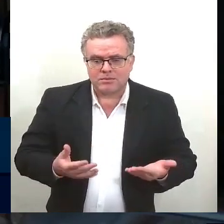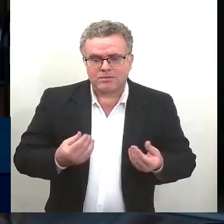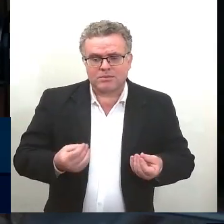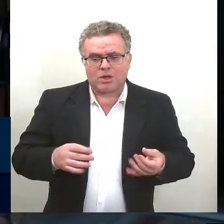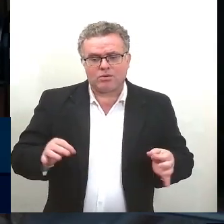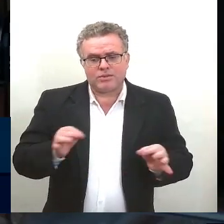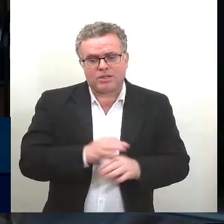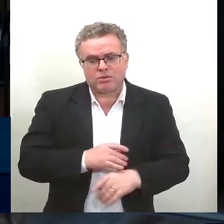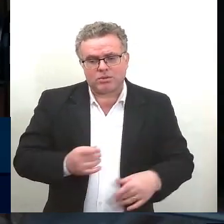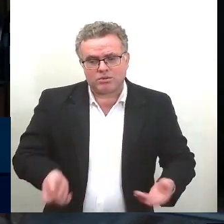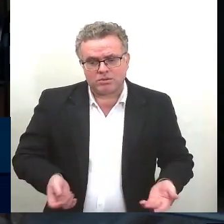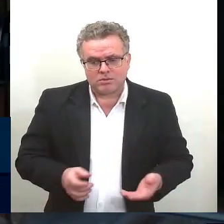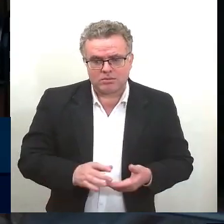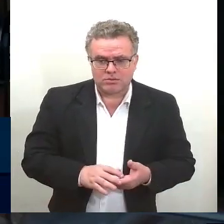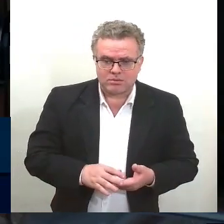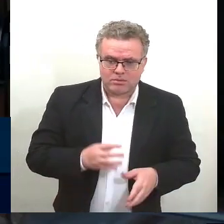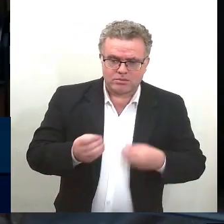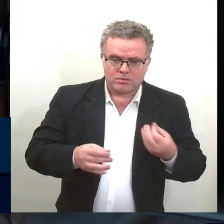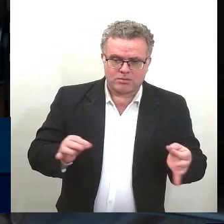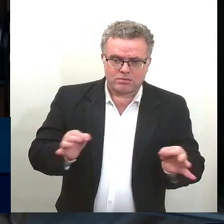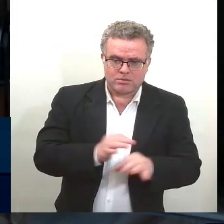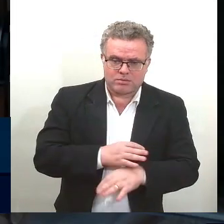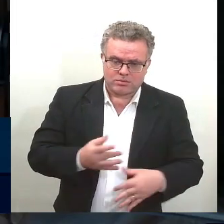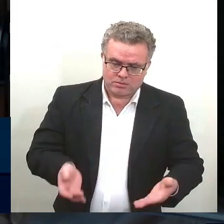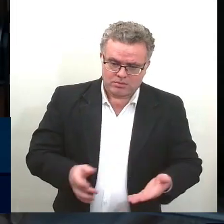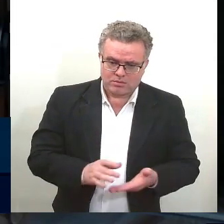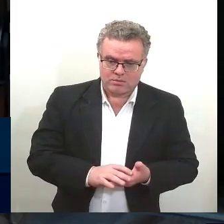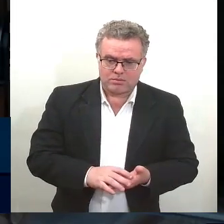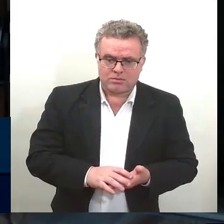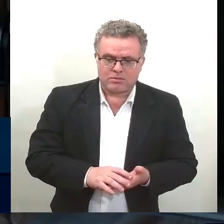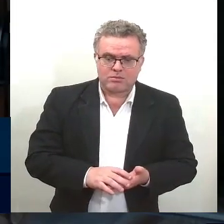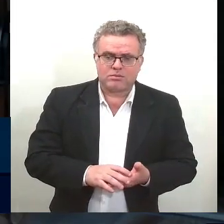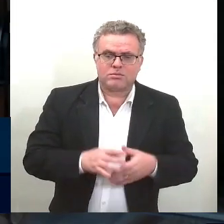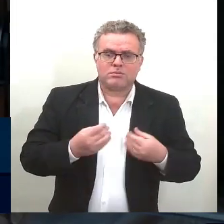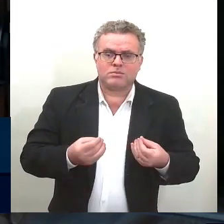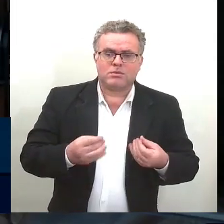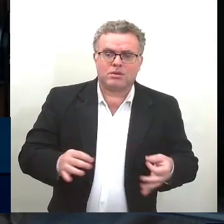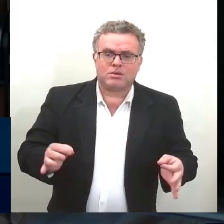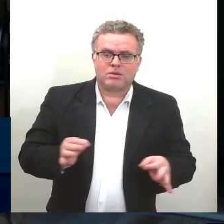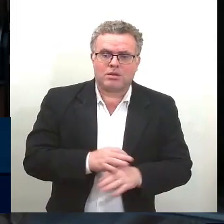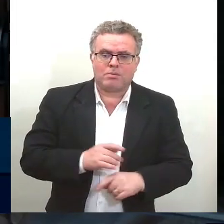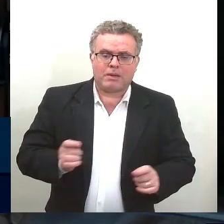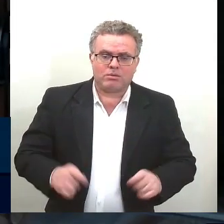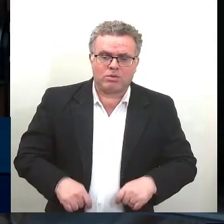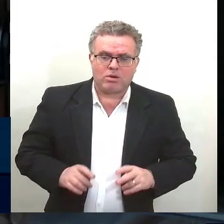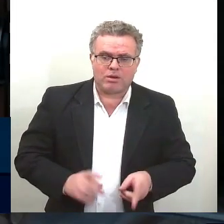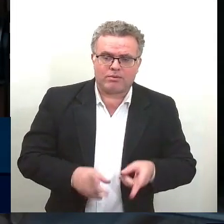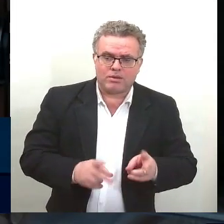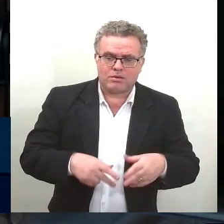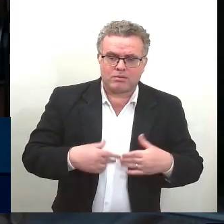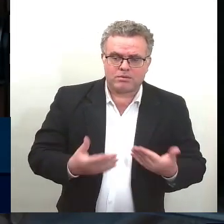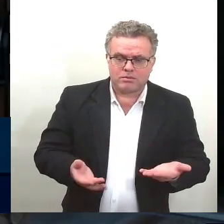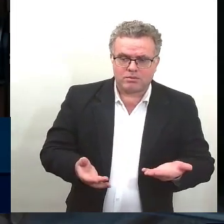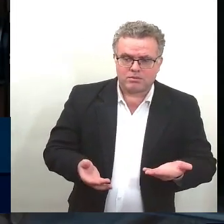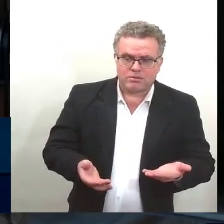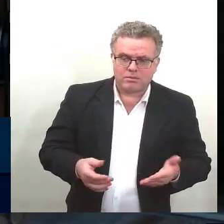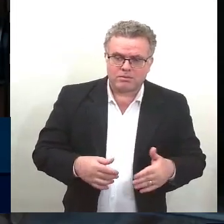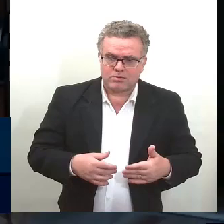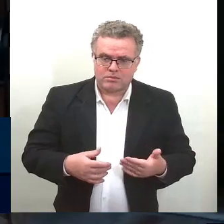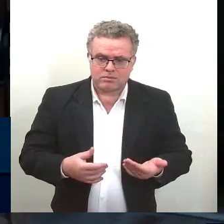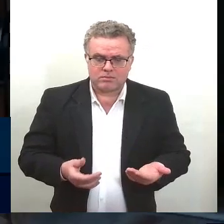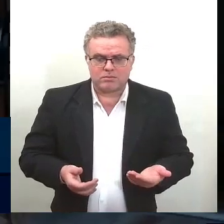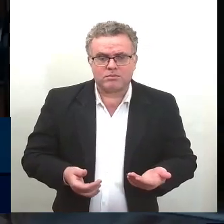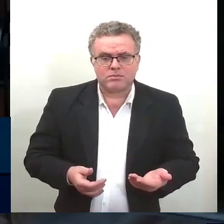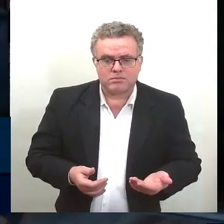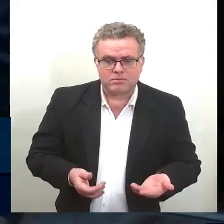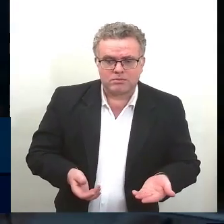nos acompanhou foi uma secretária que estava grávida. E aí ela nos contou que a governadora fez o